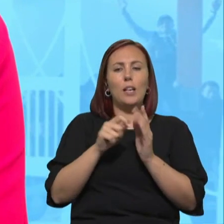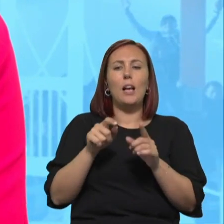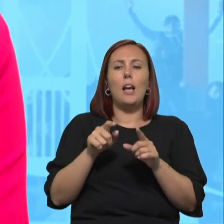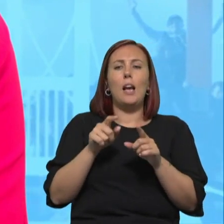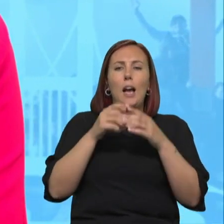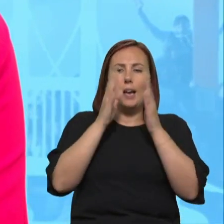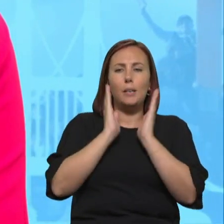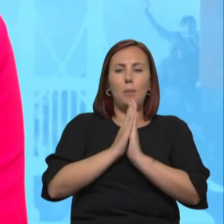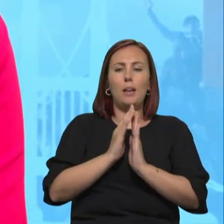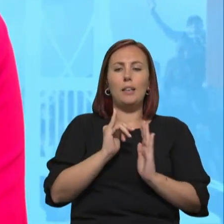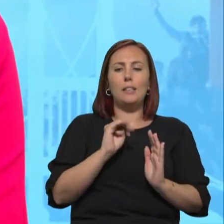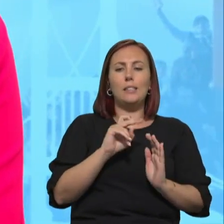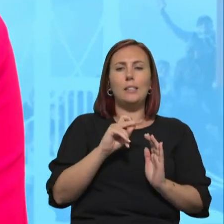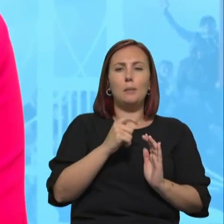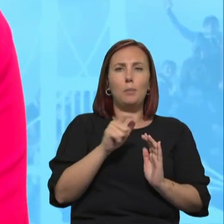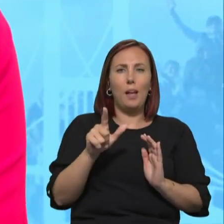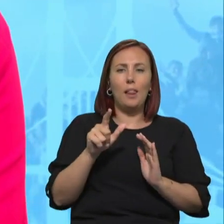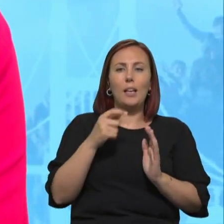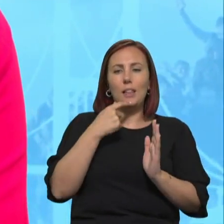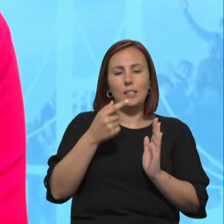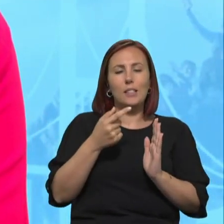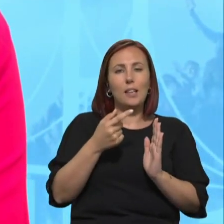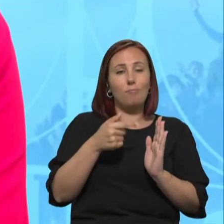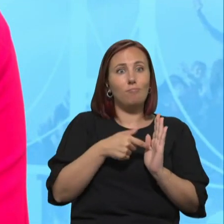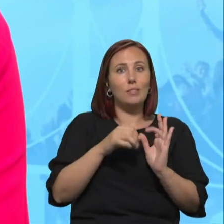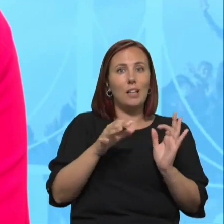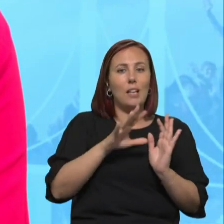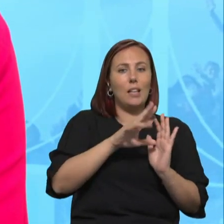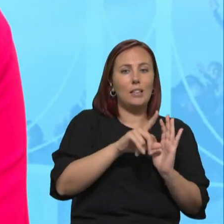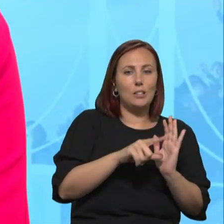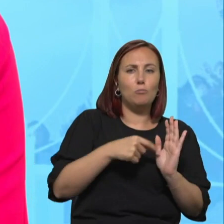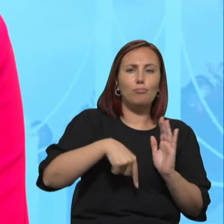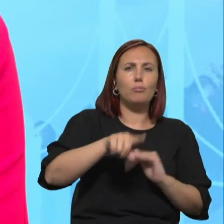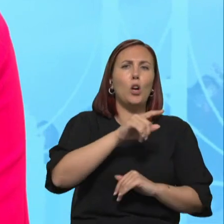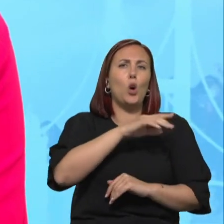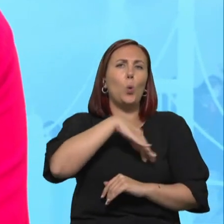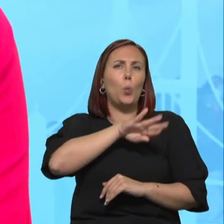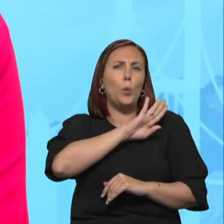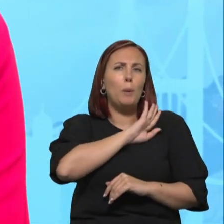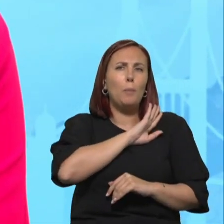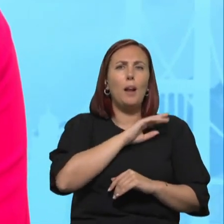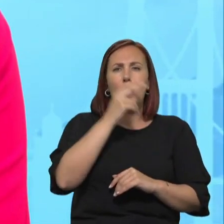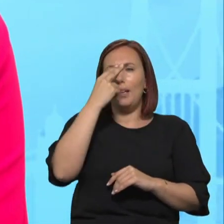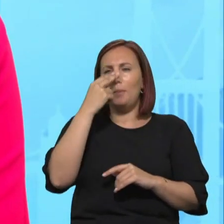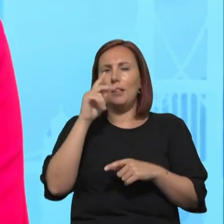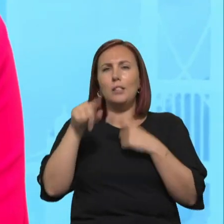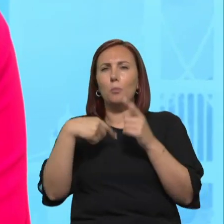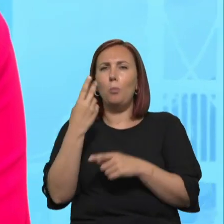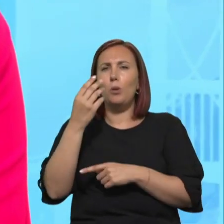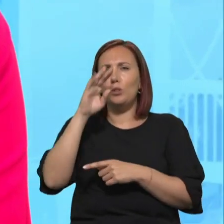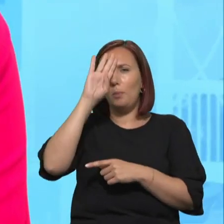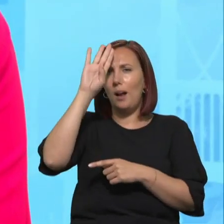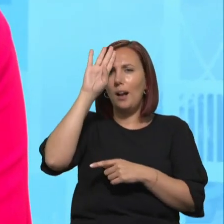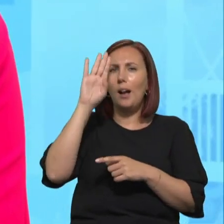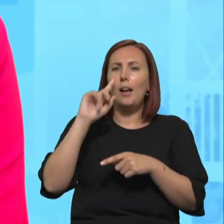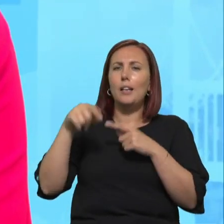em que ele precisamente, os relatos eram esses: saio de Lisboa, rumo a Coimbra, passo por Guimarães e depois vou para Braga, amanhã estarei